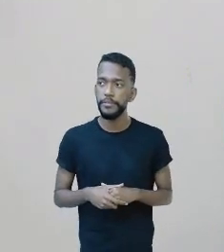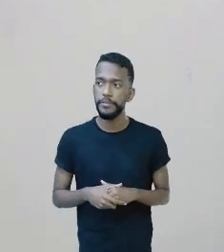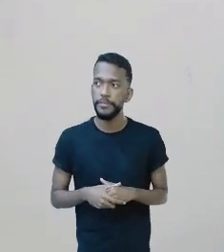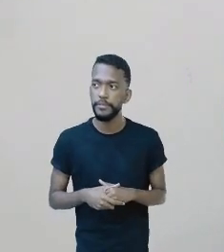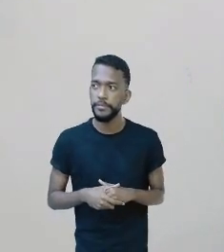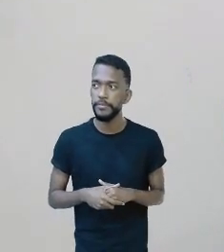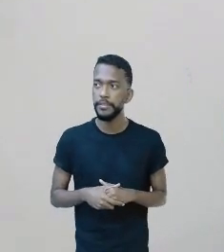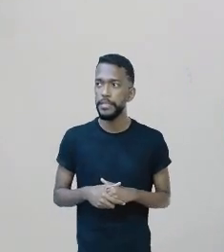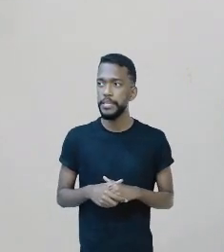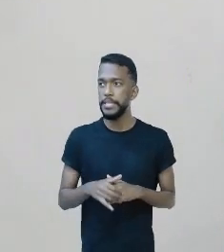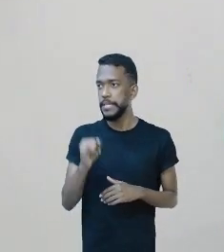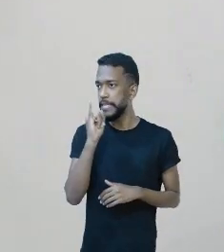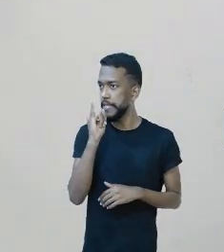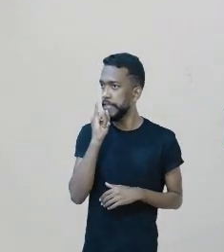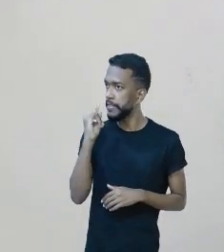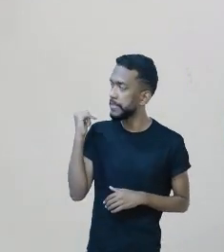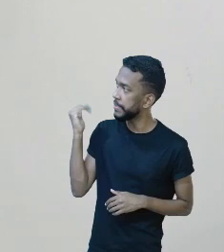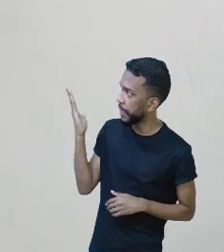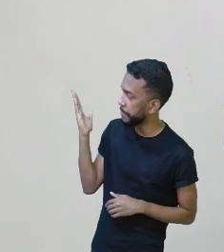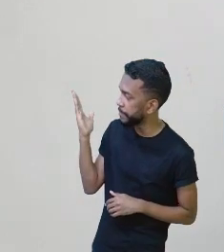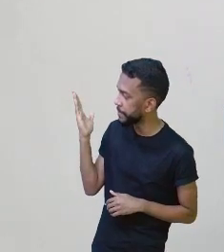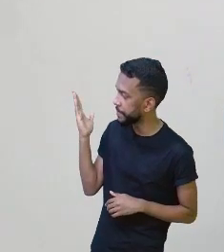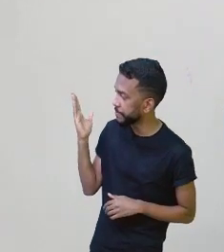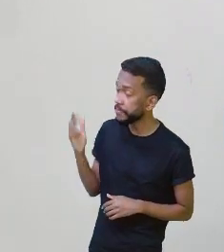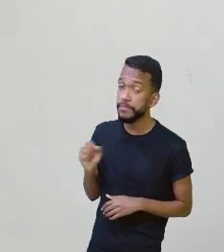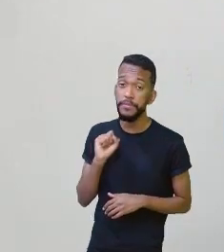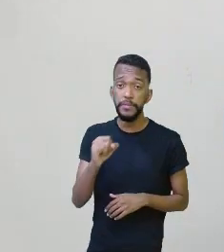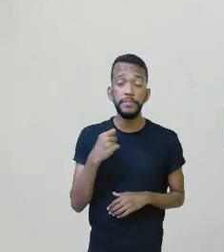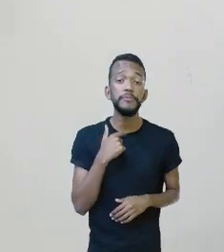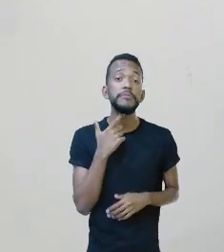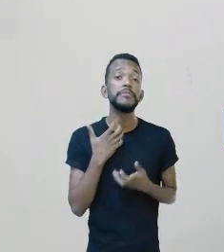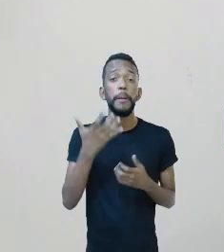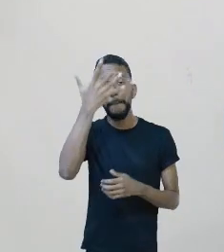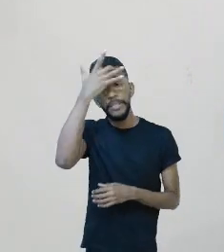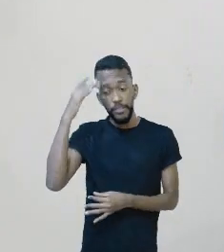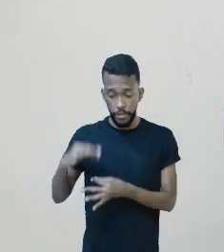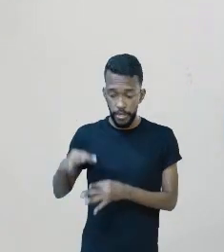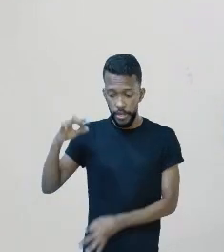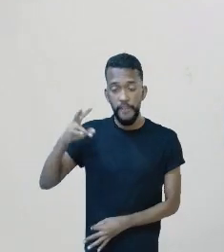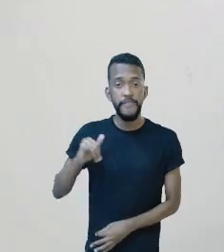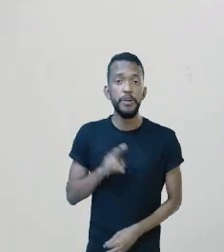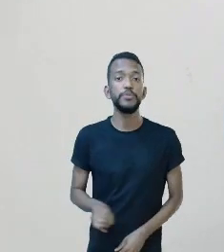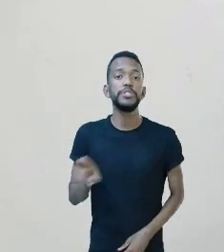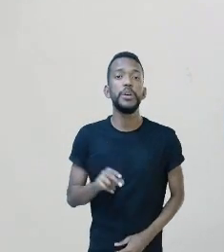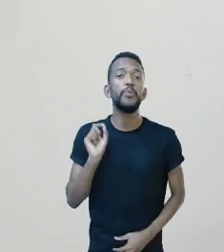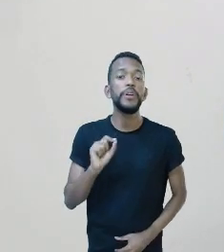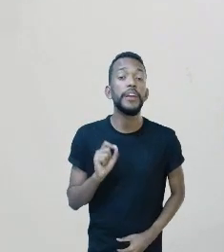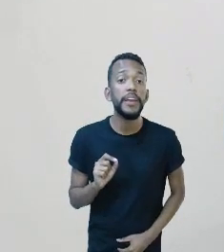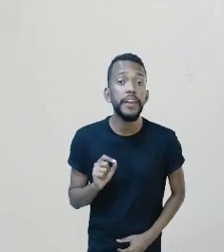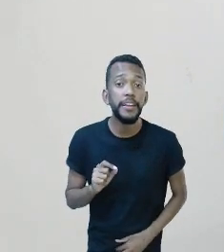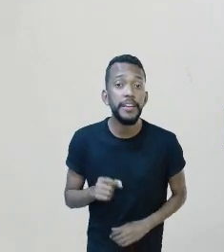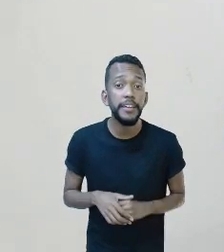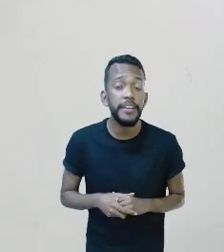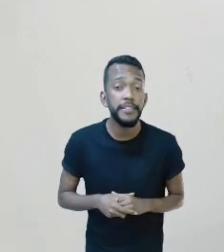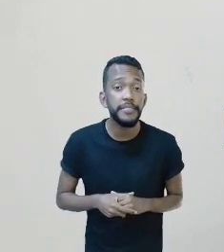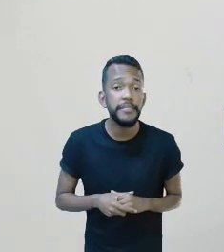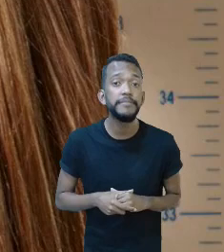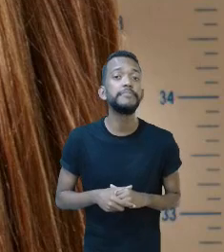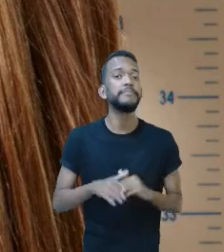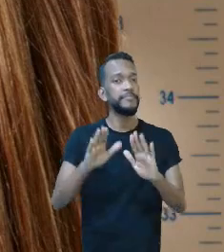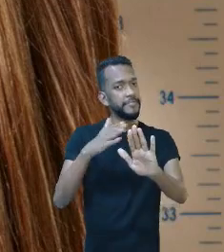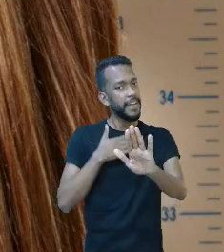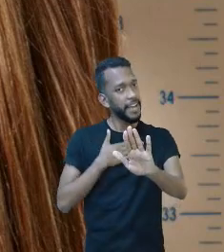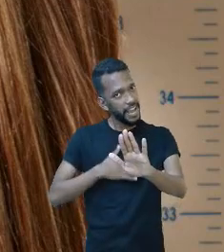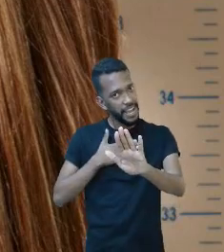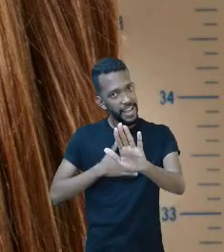caso aqui? Se eu quero fazer a medida de uma pessoa, eu vou utilizar o quê, quinto ano? Tenha